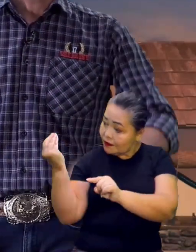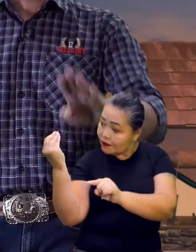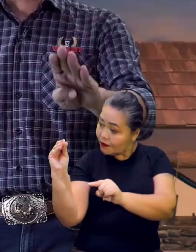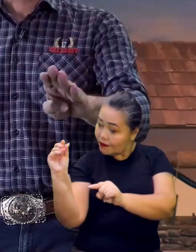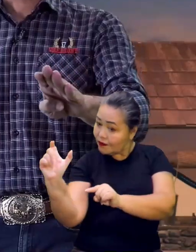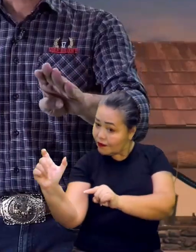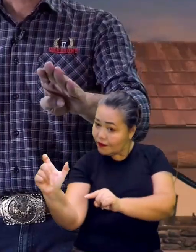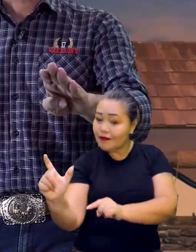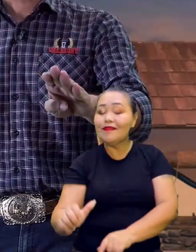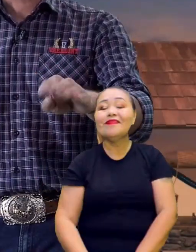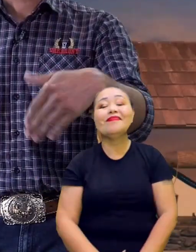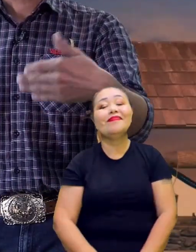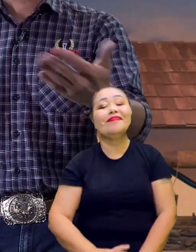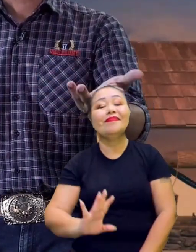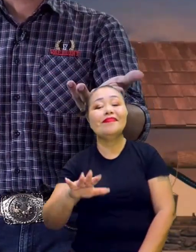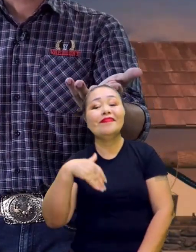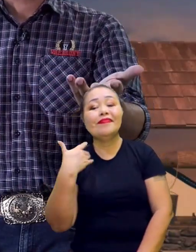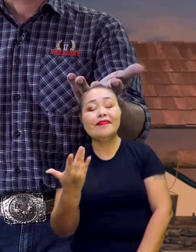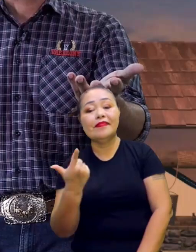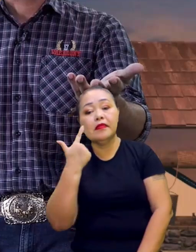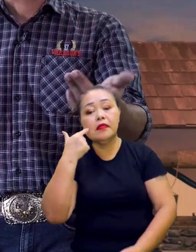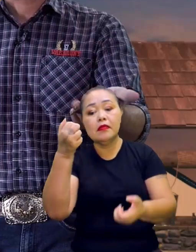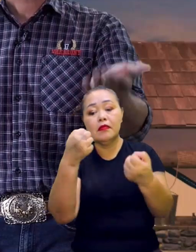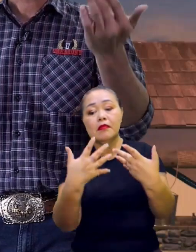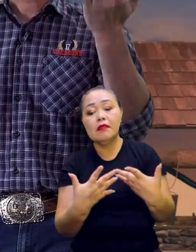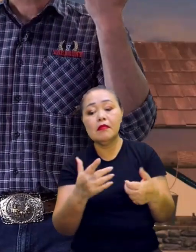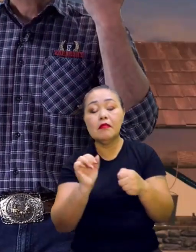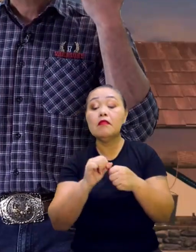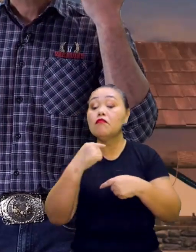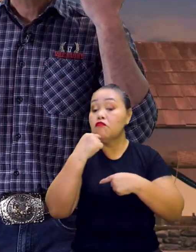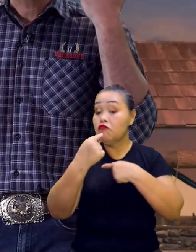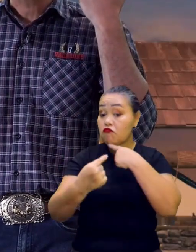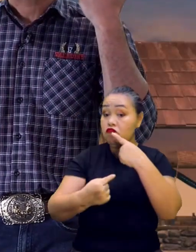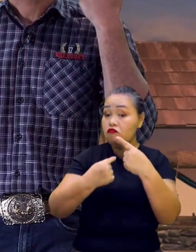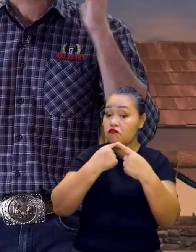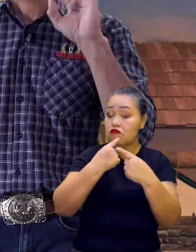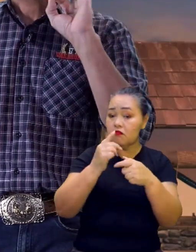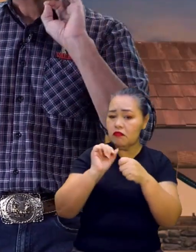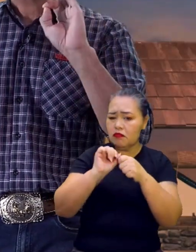bom? Claro que durante a explanação, se tiver alguma dúvida, a gente vai lá na